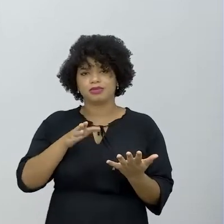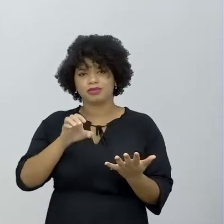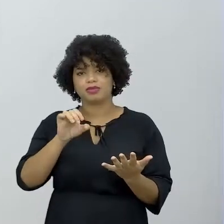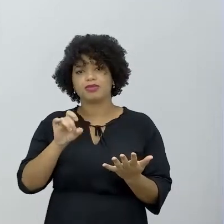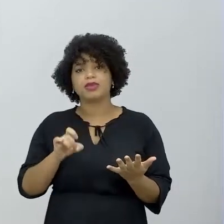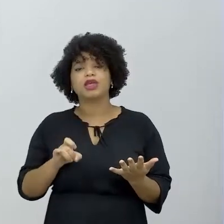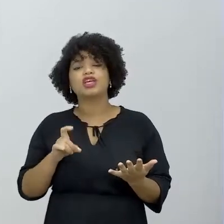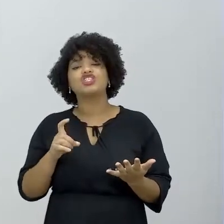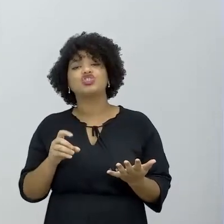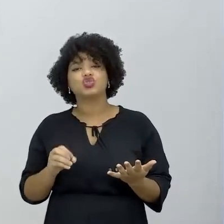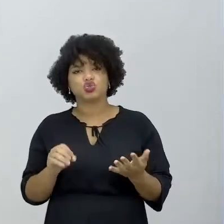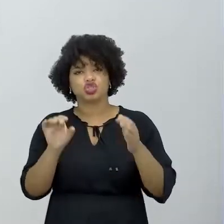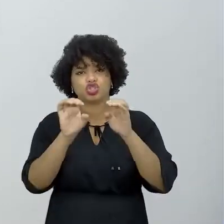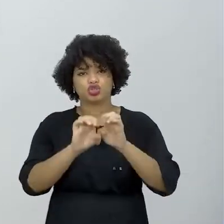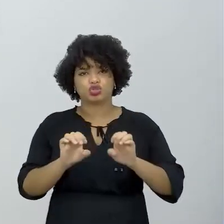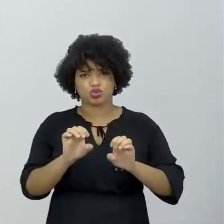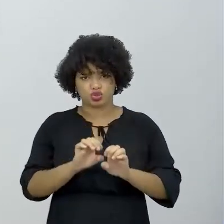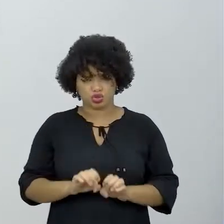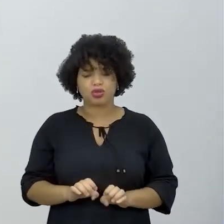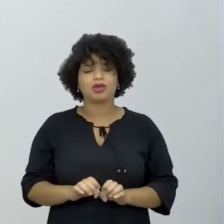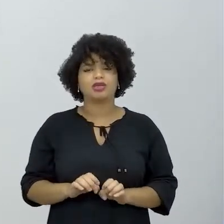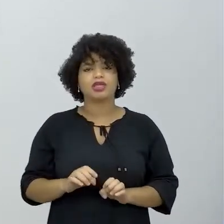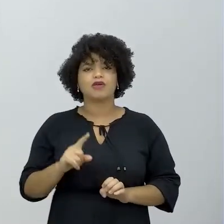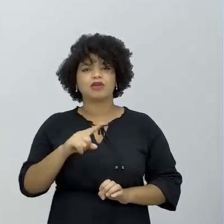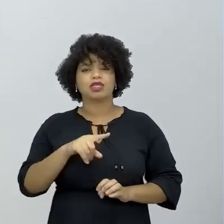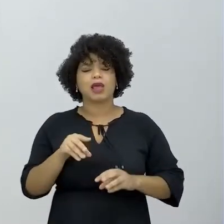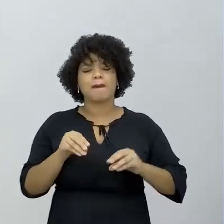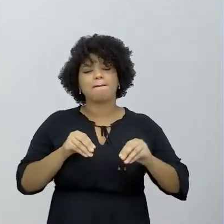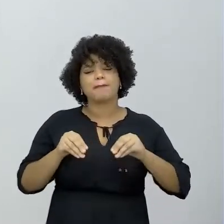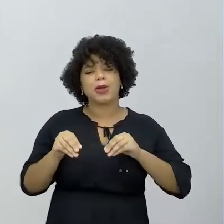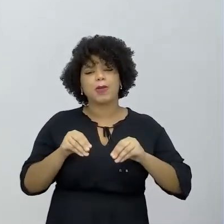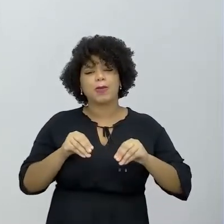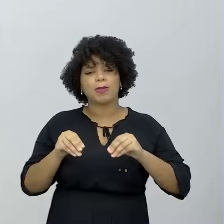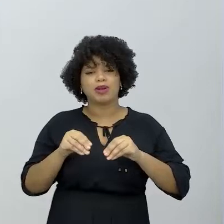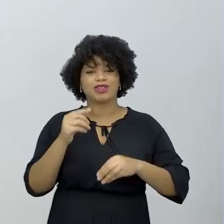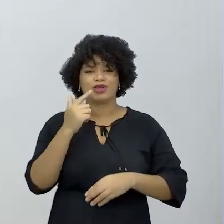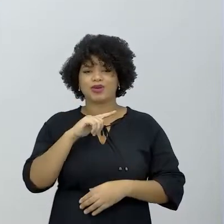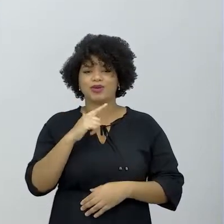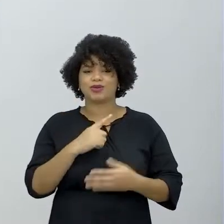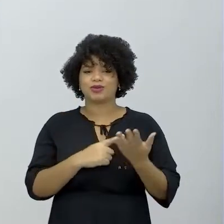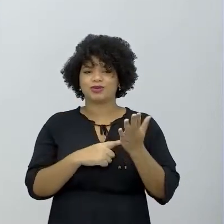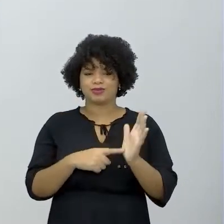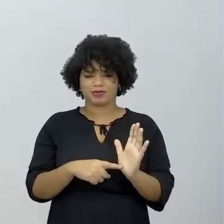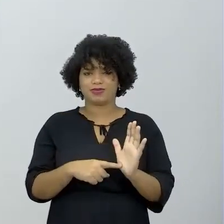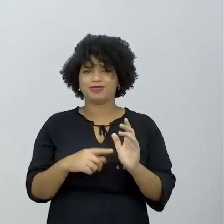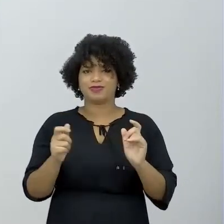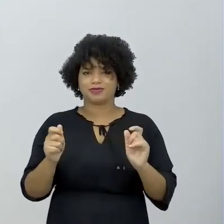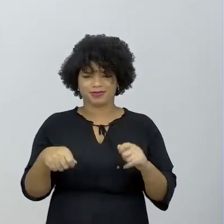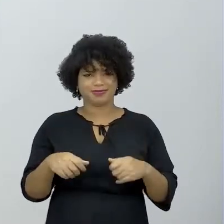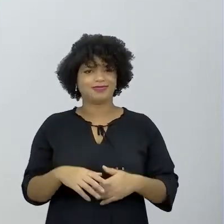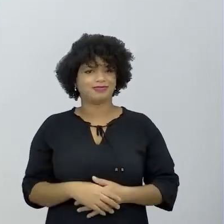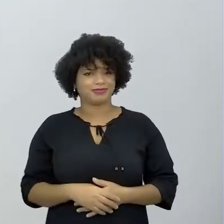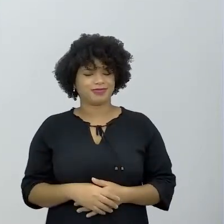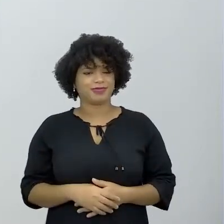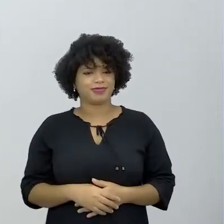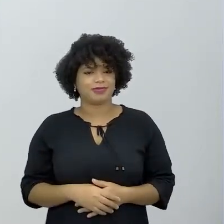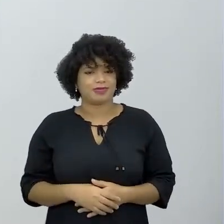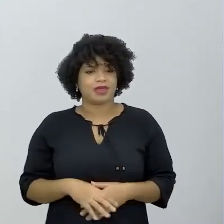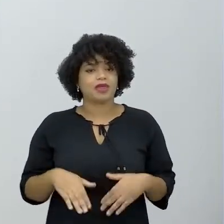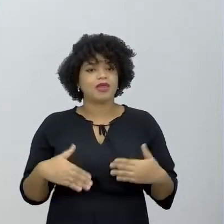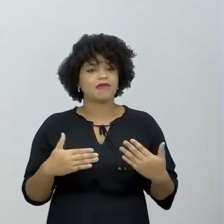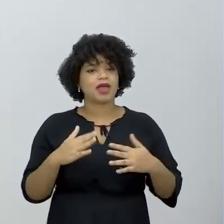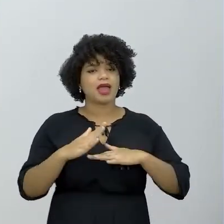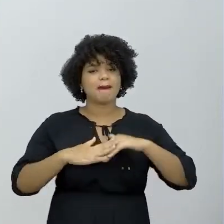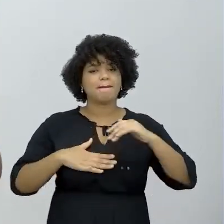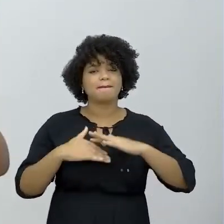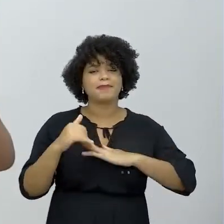o eixo estruturante, ele vai dar mais mobilidade. Vocês vão ver aí durante toda a nossa apresentação. O eixo estruturante, ele deixa a sua